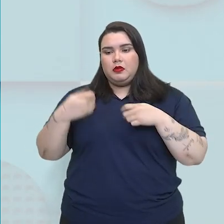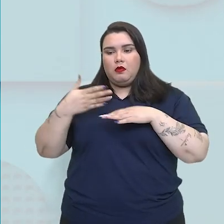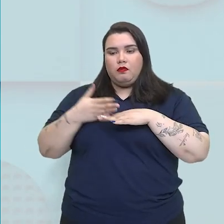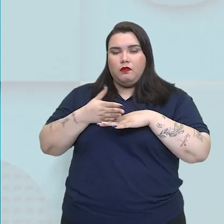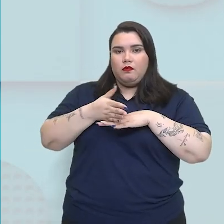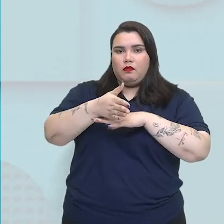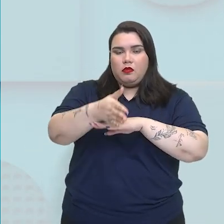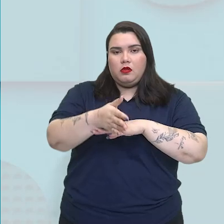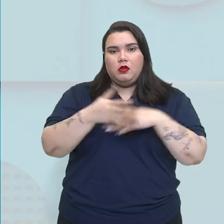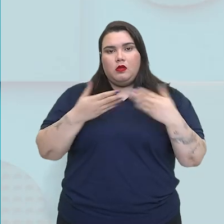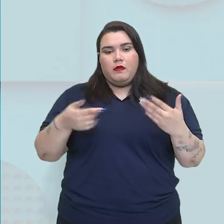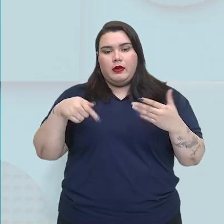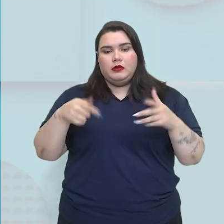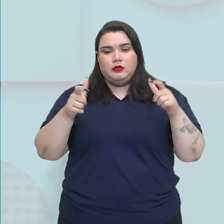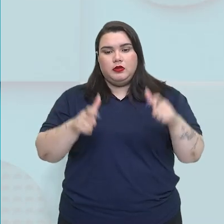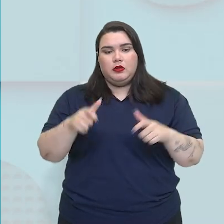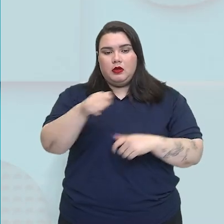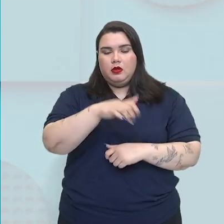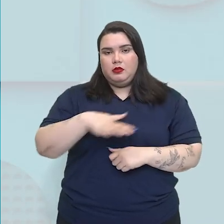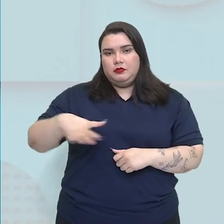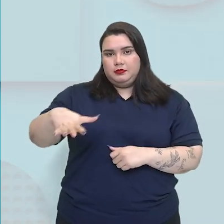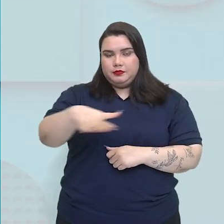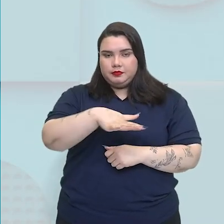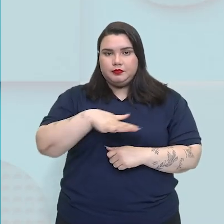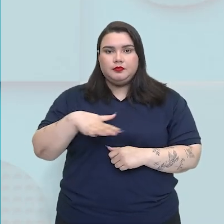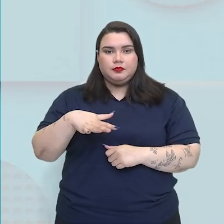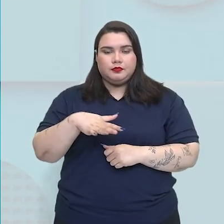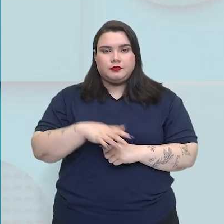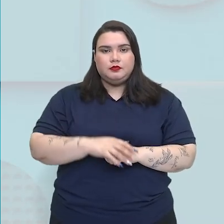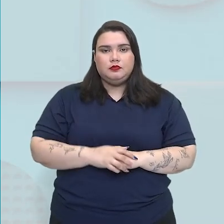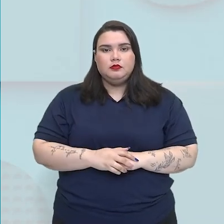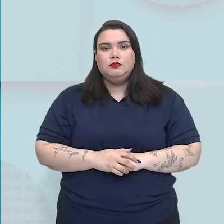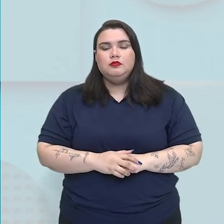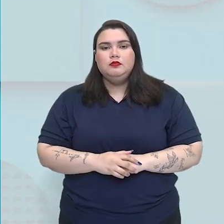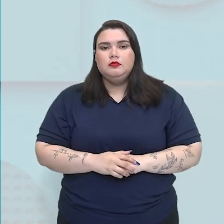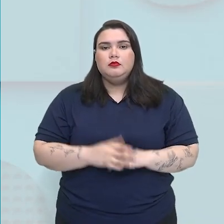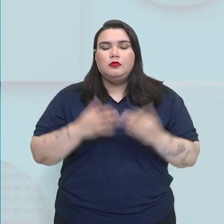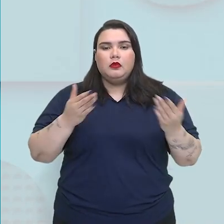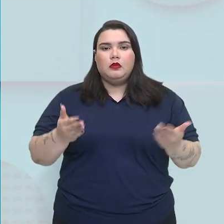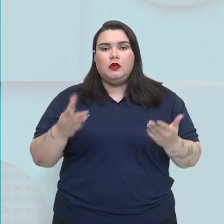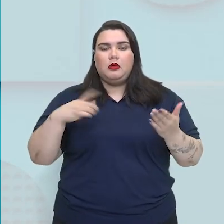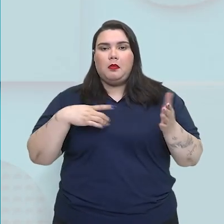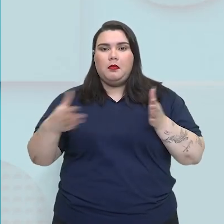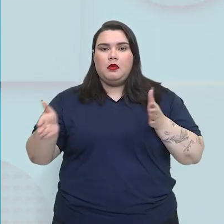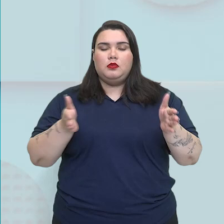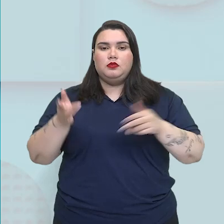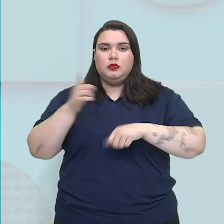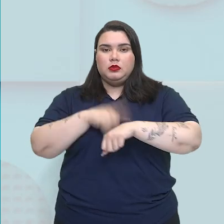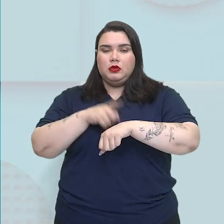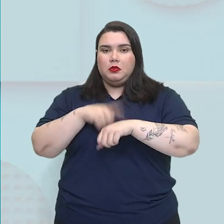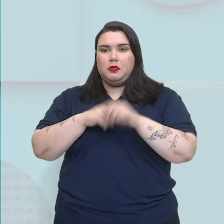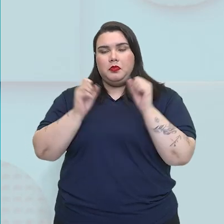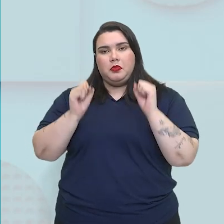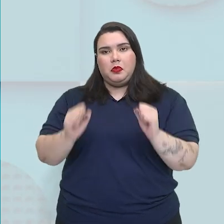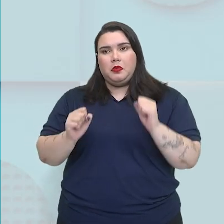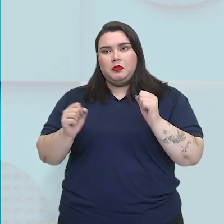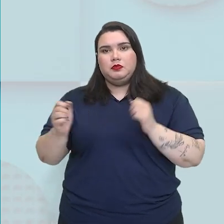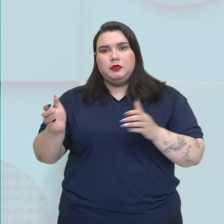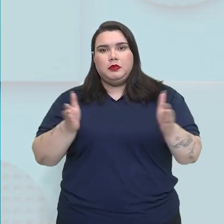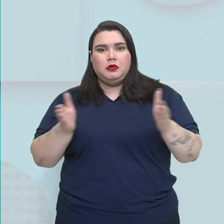rio. Então, esse é o espaço em que os personagens fazem o movimento. E aí tem o tempo também, em que esse tempo pode ser um